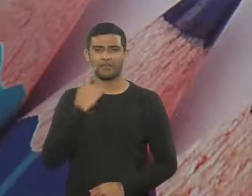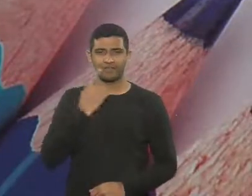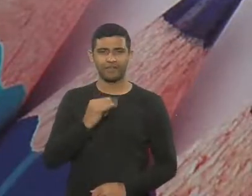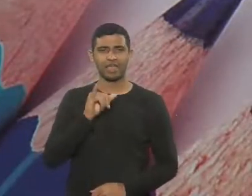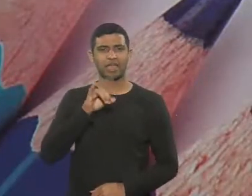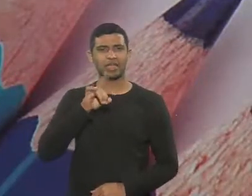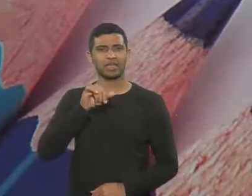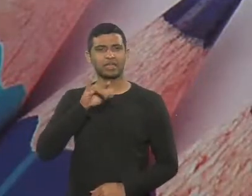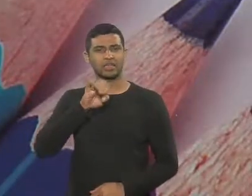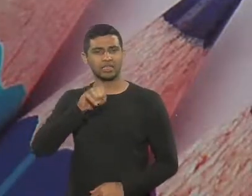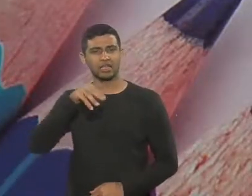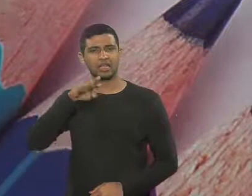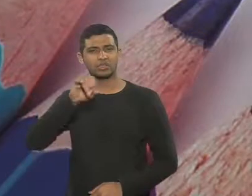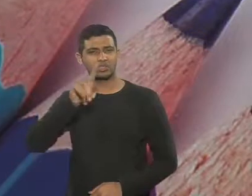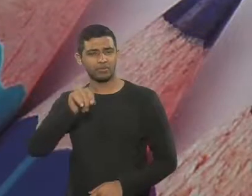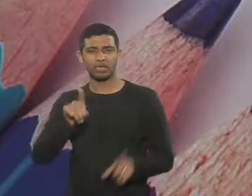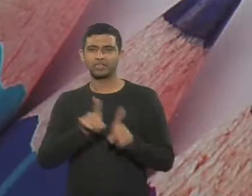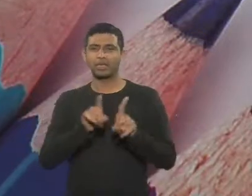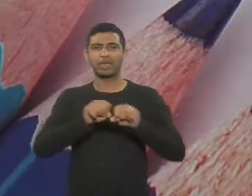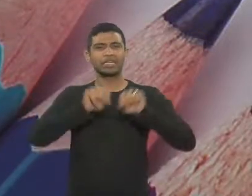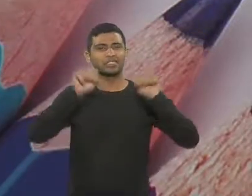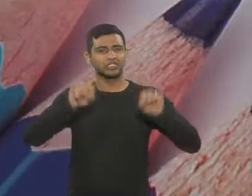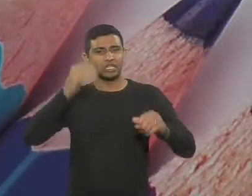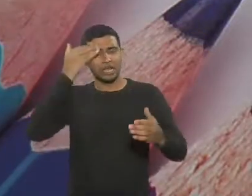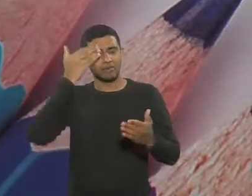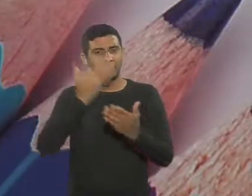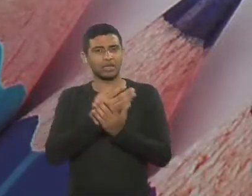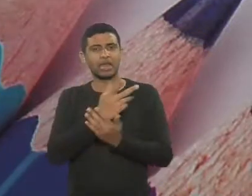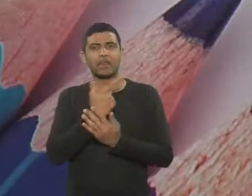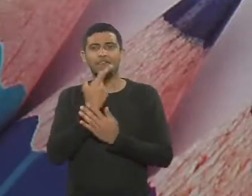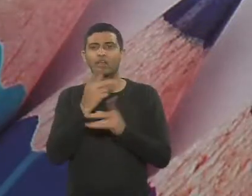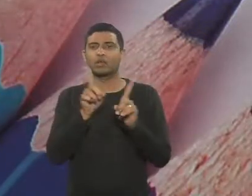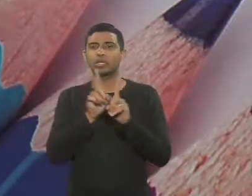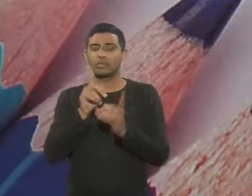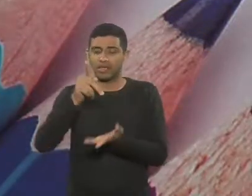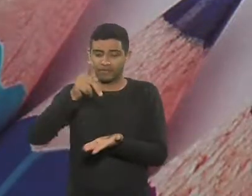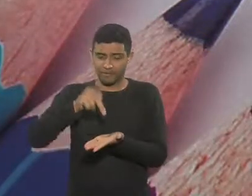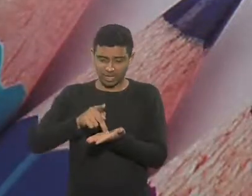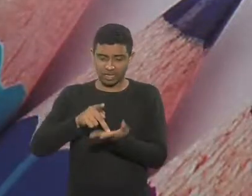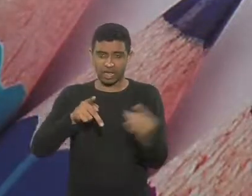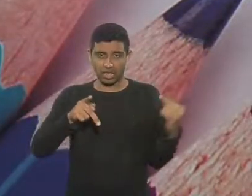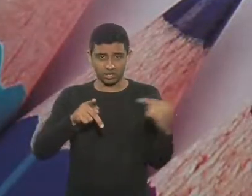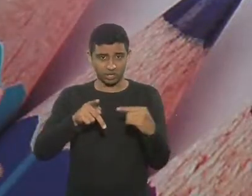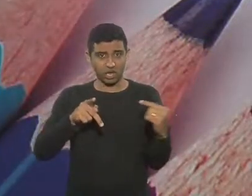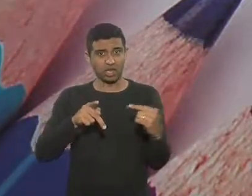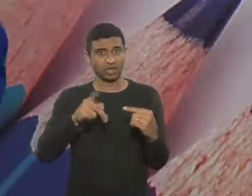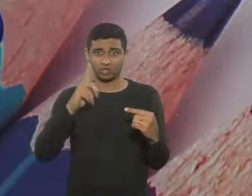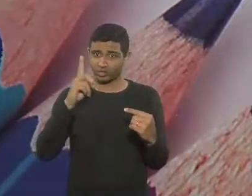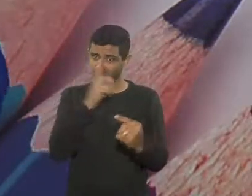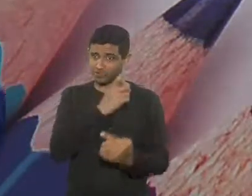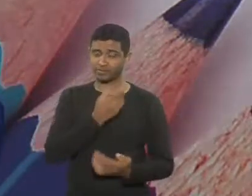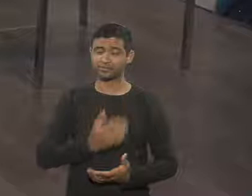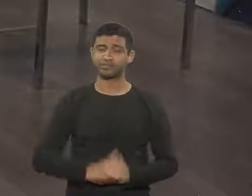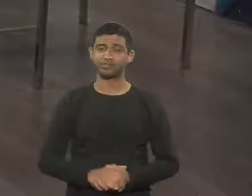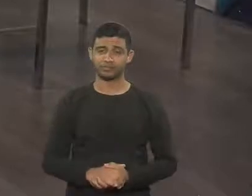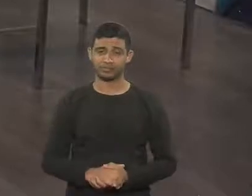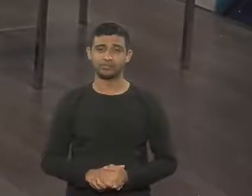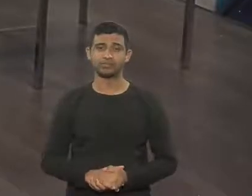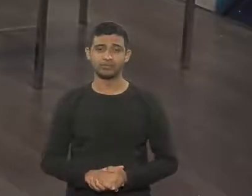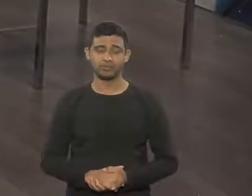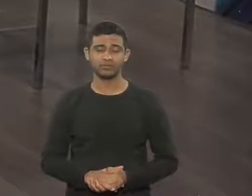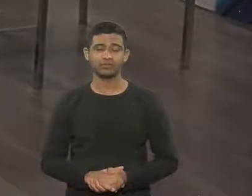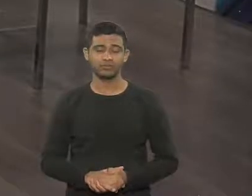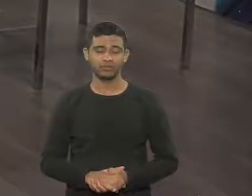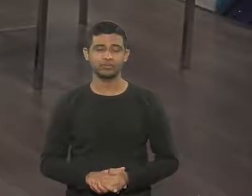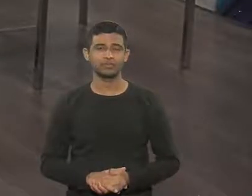Idade Média, sistema de crenças, e ela falou a verdade está em crise. Aquilo que a gente acreditava